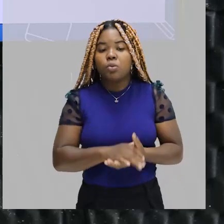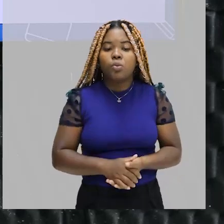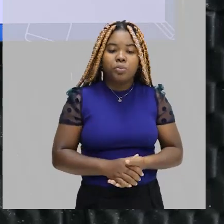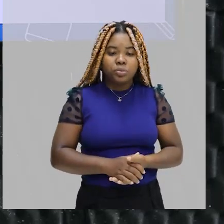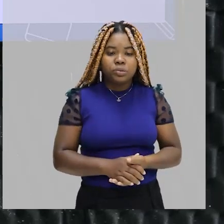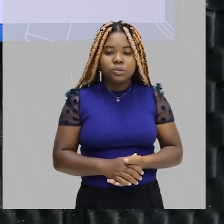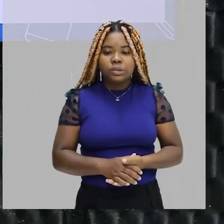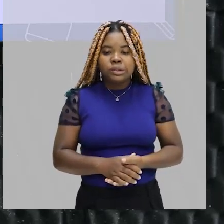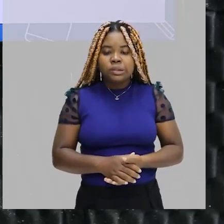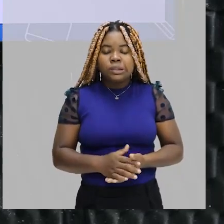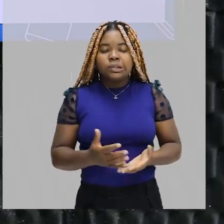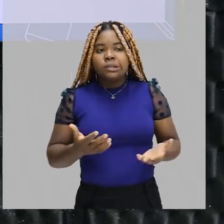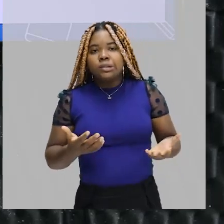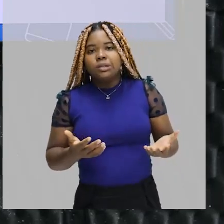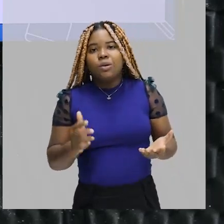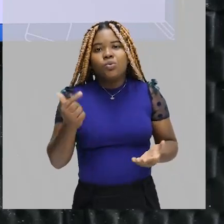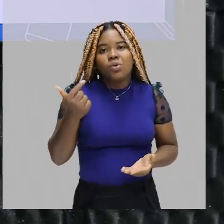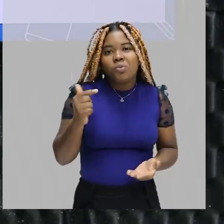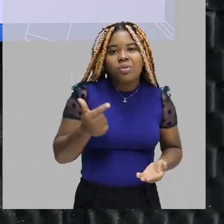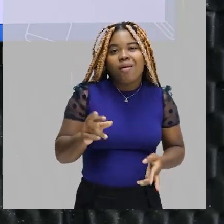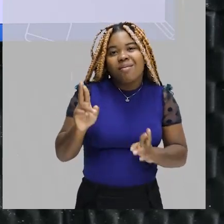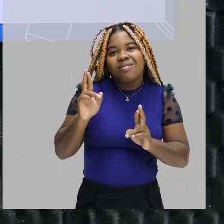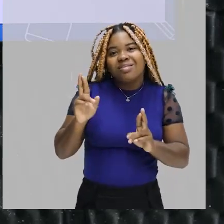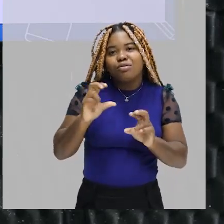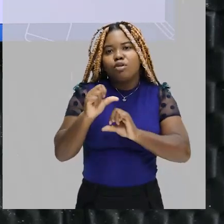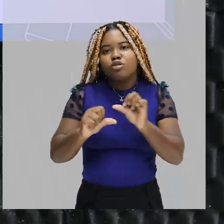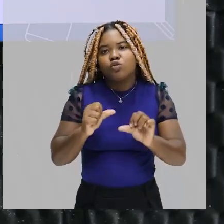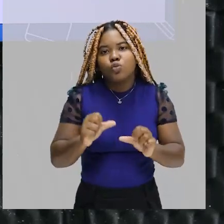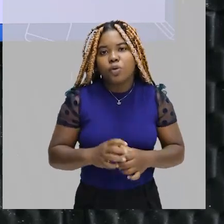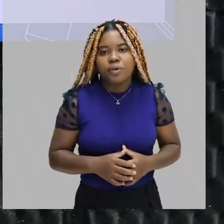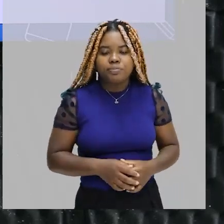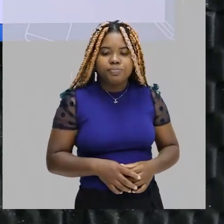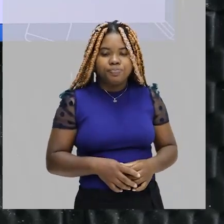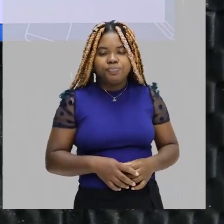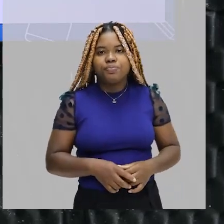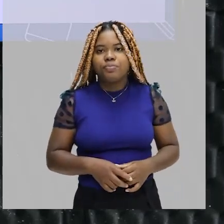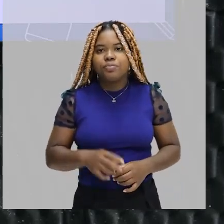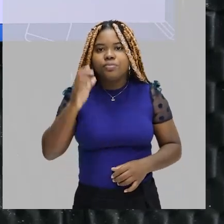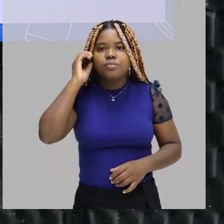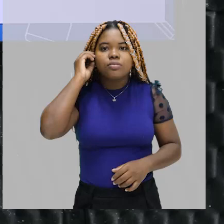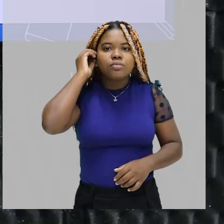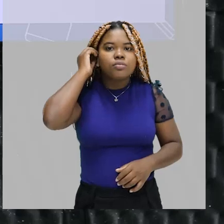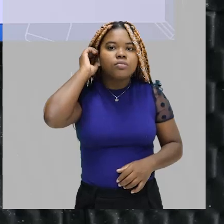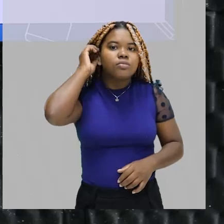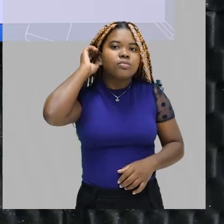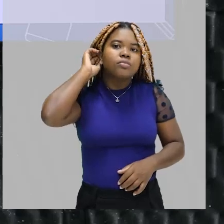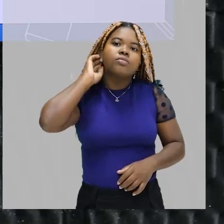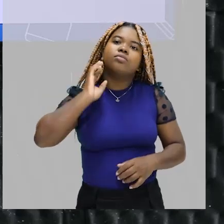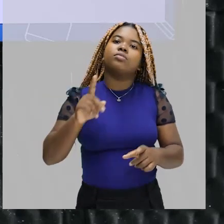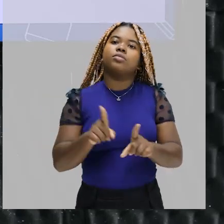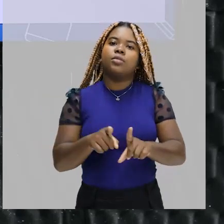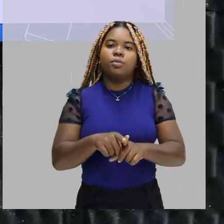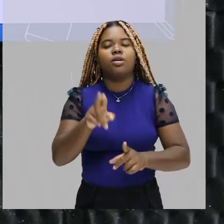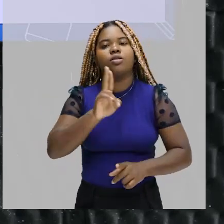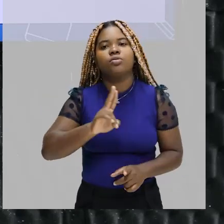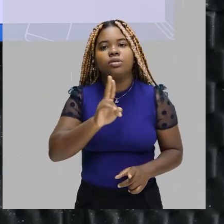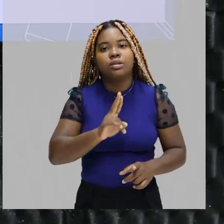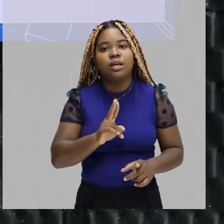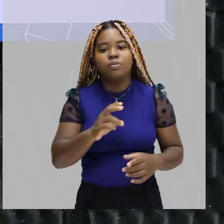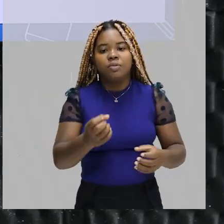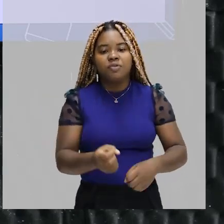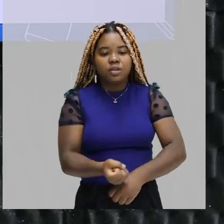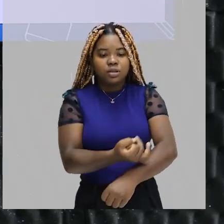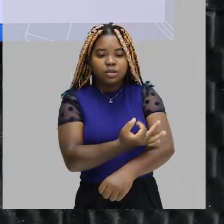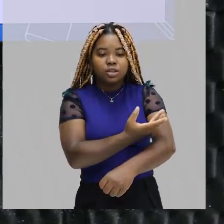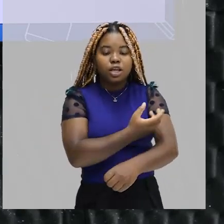normalmente você não tem essa expectativa de mudar. Tá? Também se usa o presente simples para falar de emoções